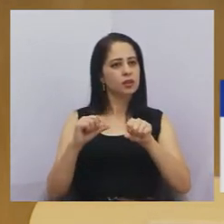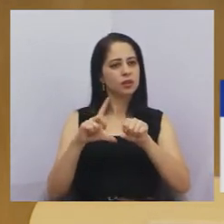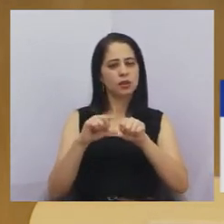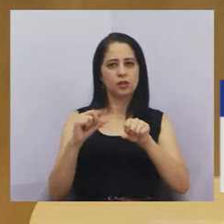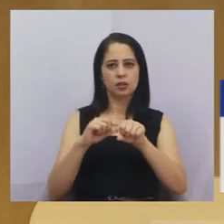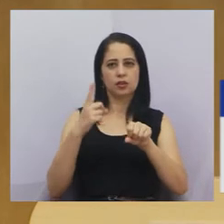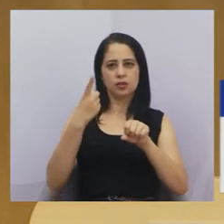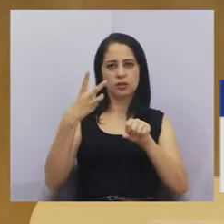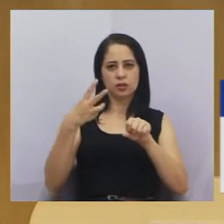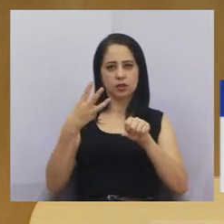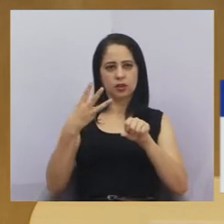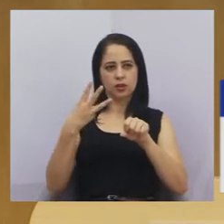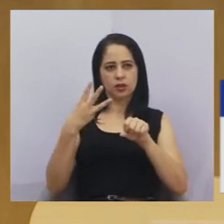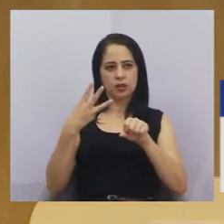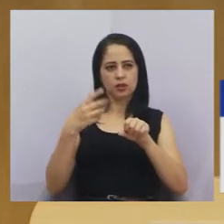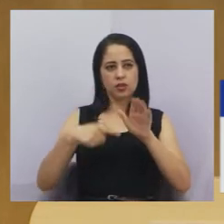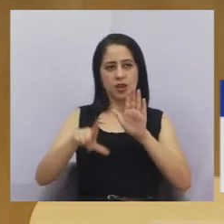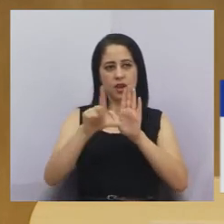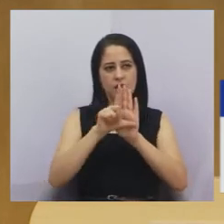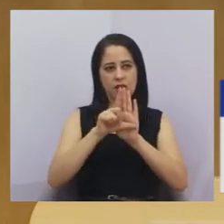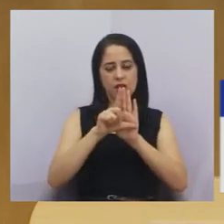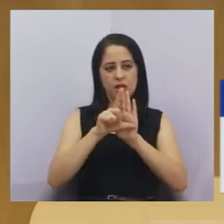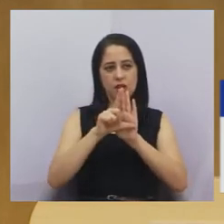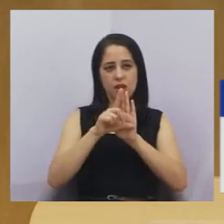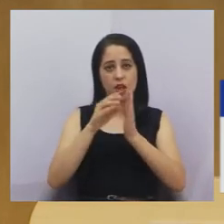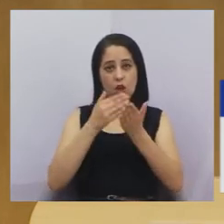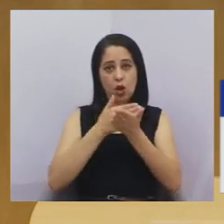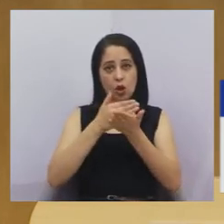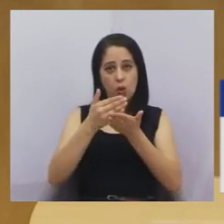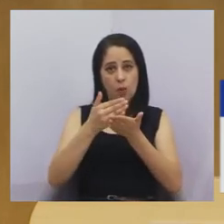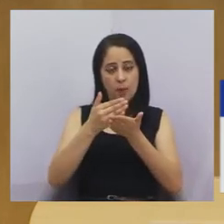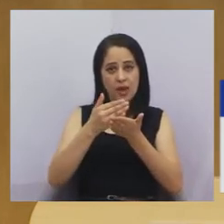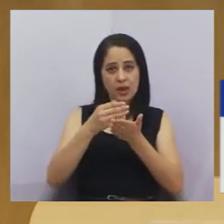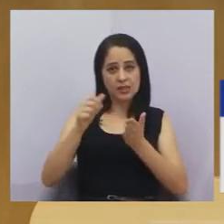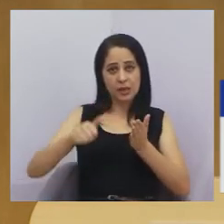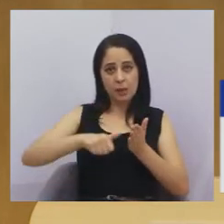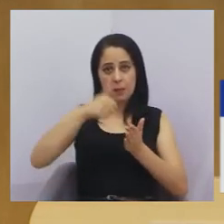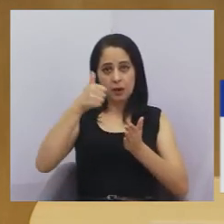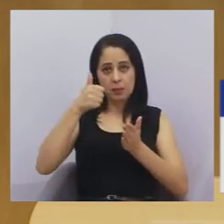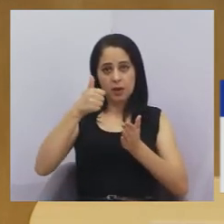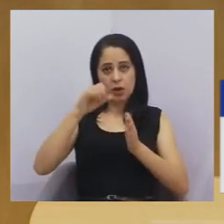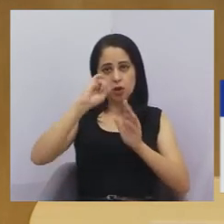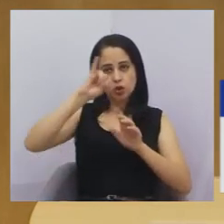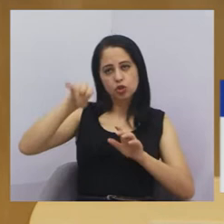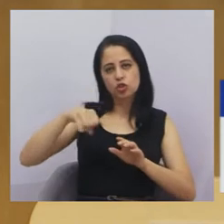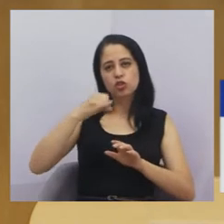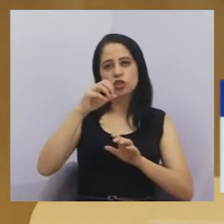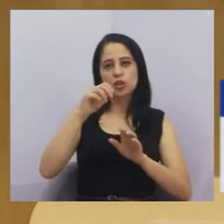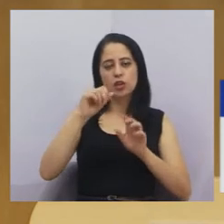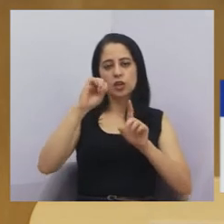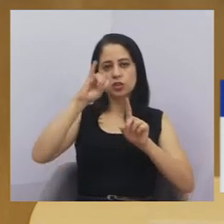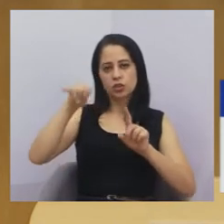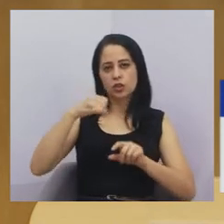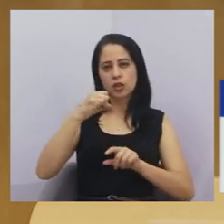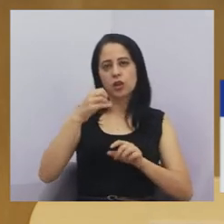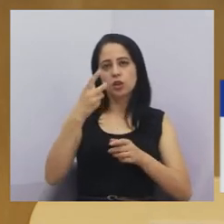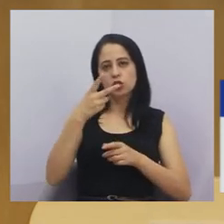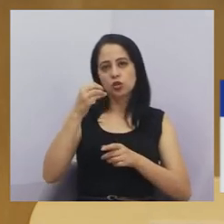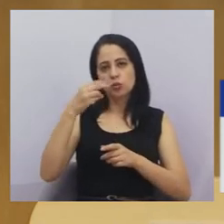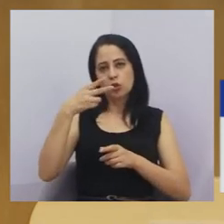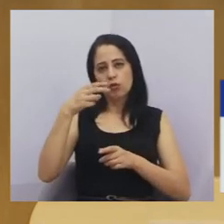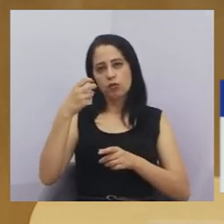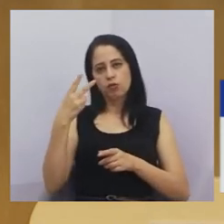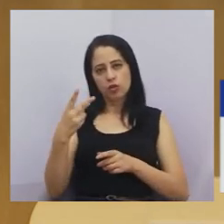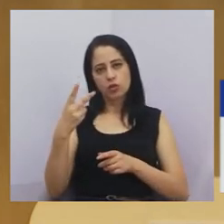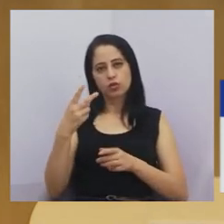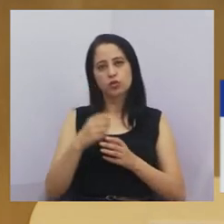Artigo 13. Essa lei entra em vigor em 1º de janeiro de 2022. Reitero meu voto de estima e